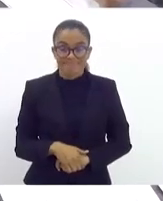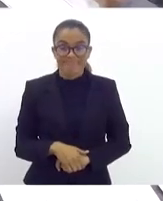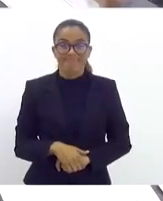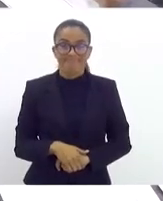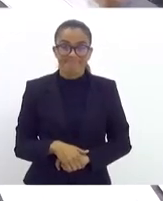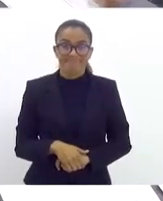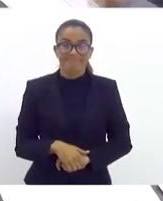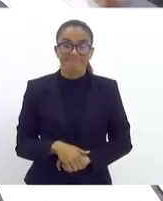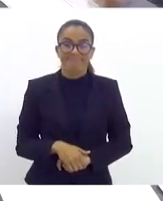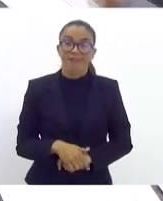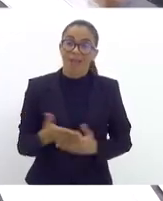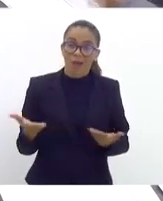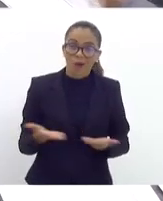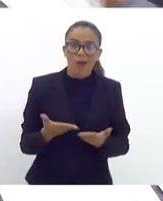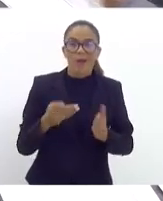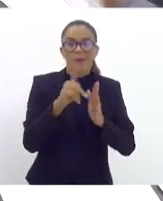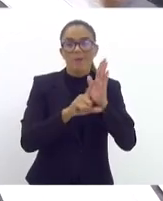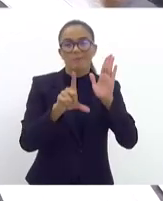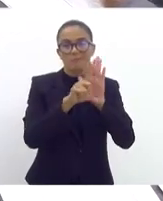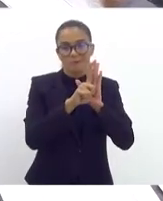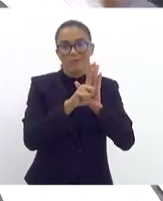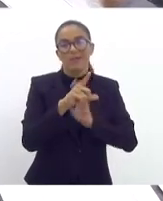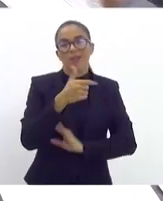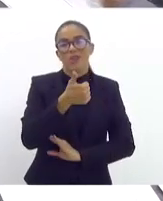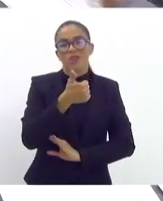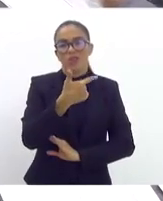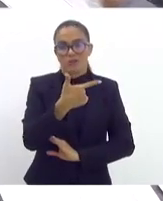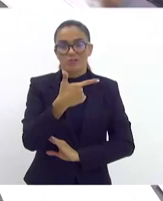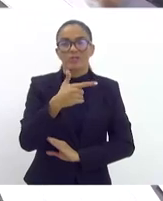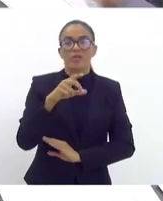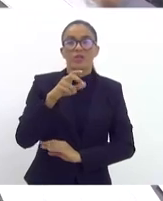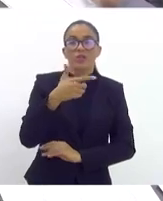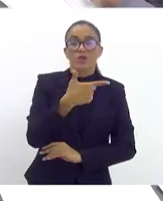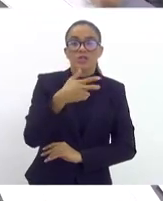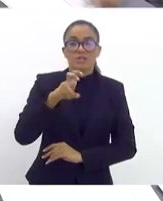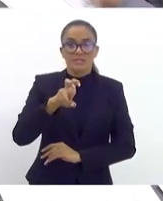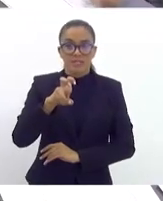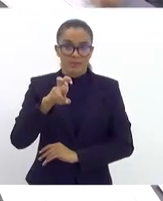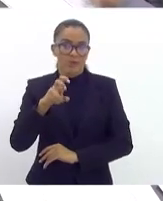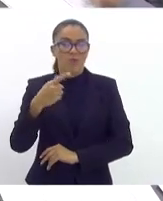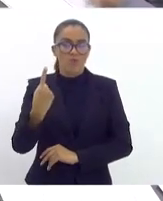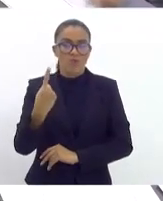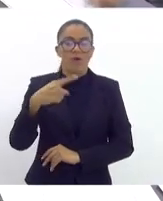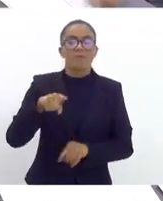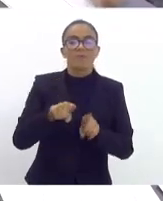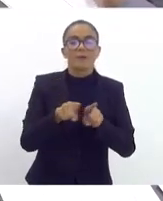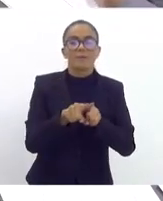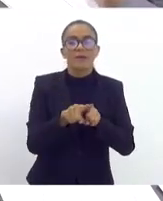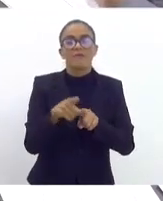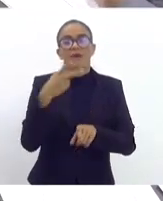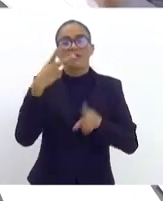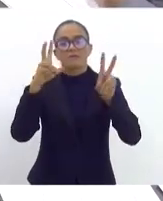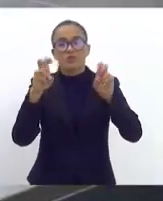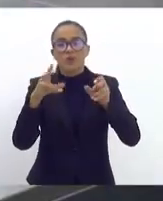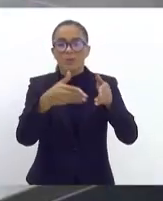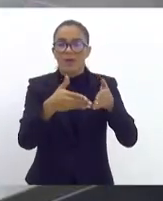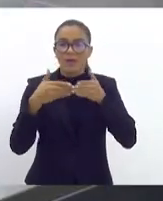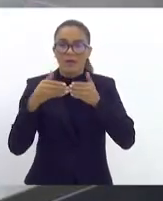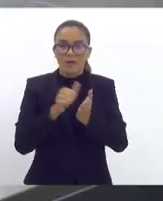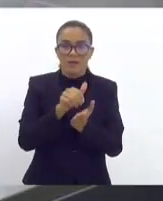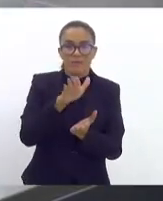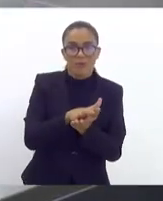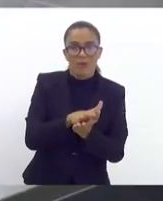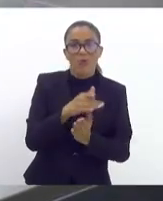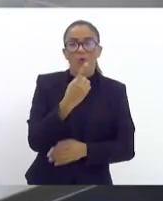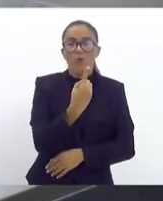ao projeto 12 da pauta é o Projeto 251 de 2023 Deputado Rosenberg Reis que dispõe sobre isenção de multa prevista